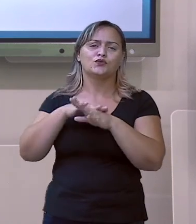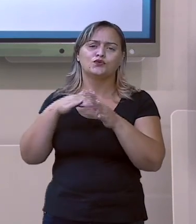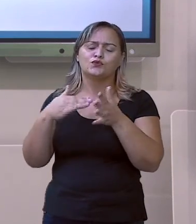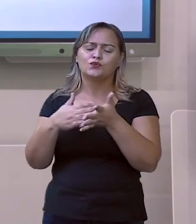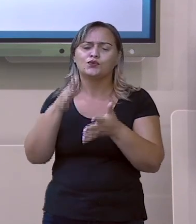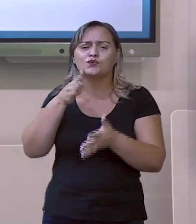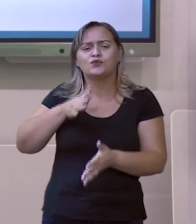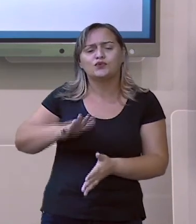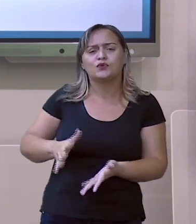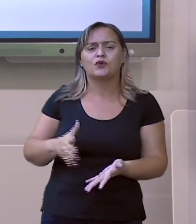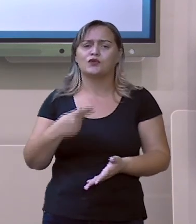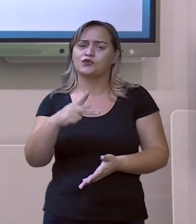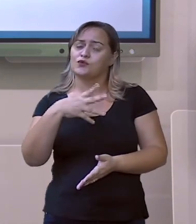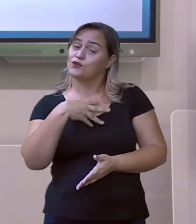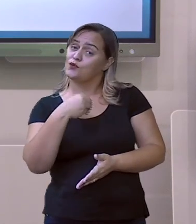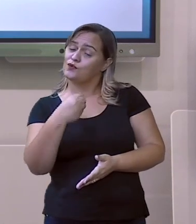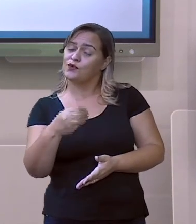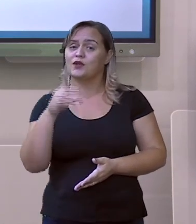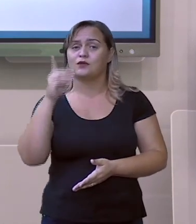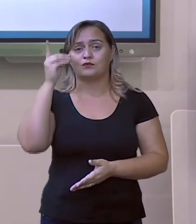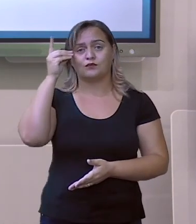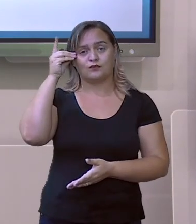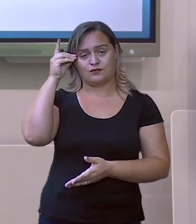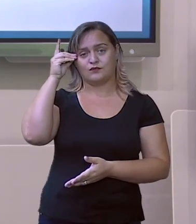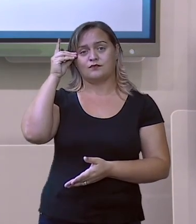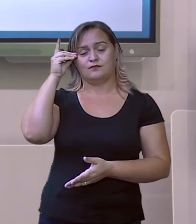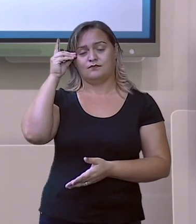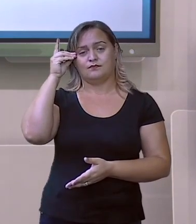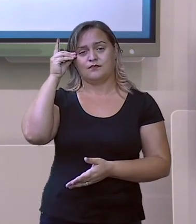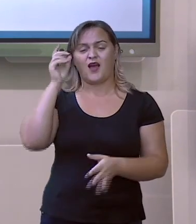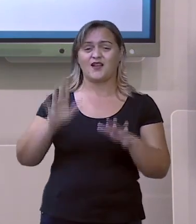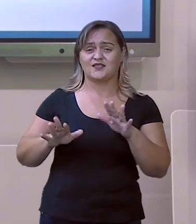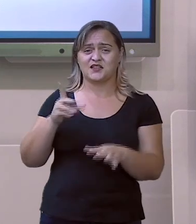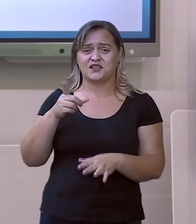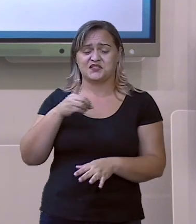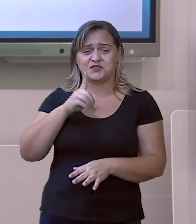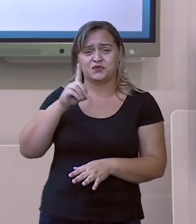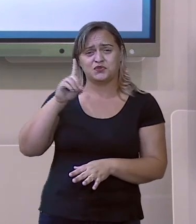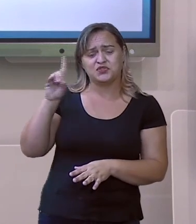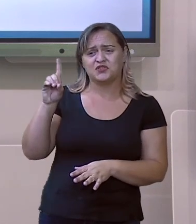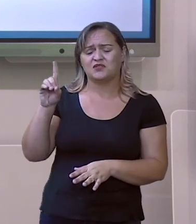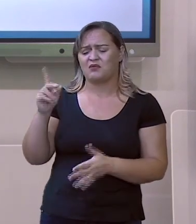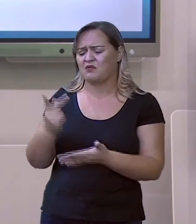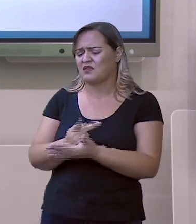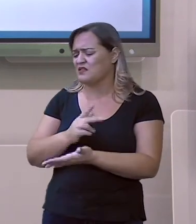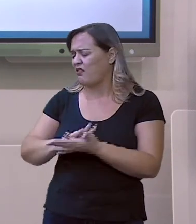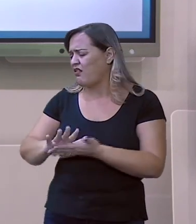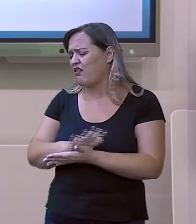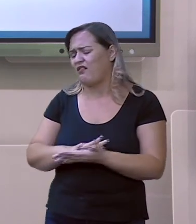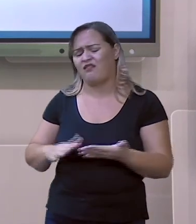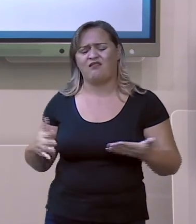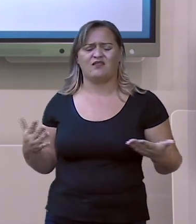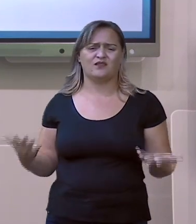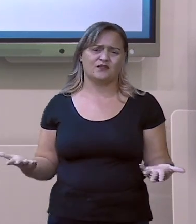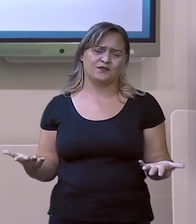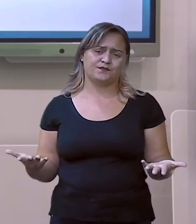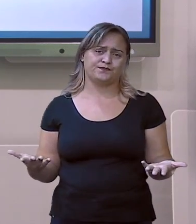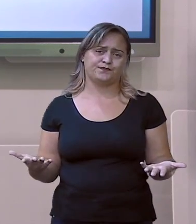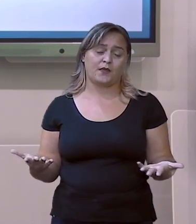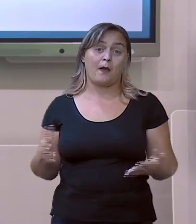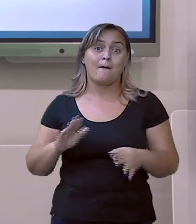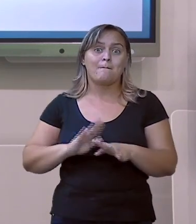que você não conseguiu nenhum progresso e pode parecer que você está regredindo, mas em outros dias você vai